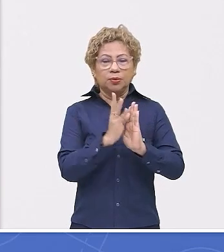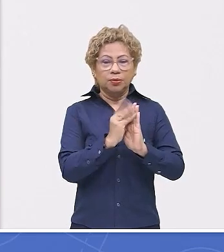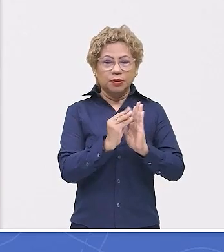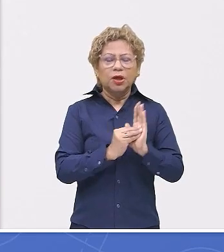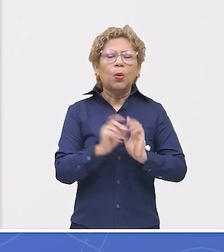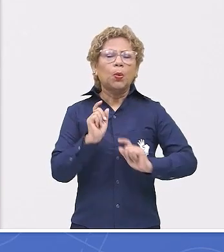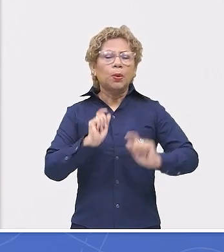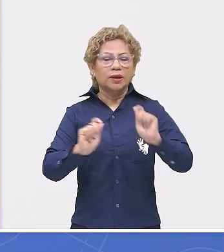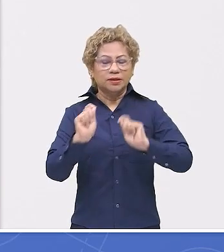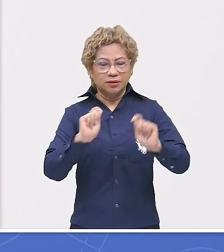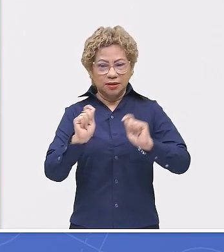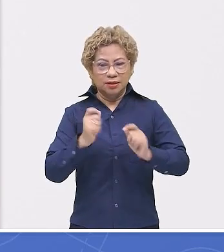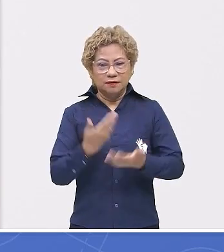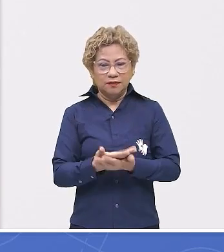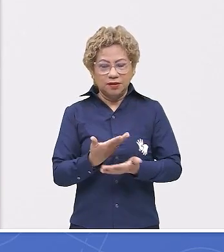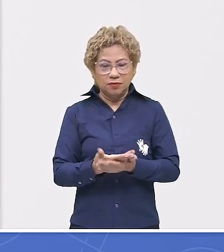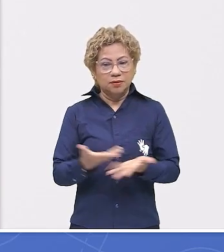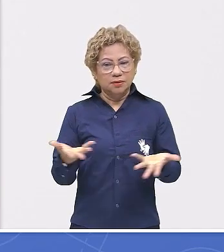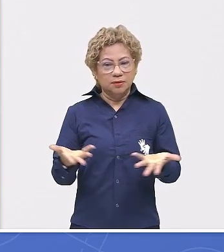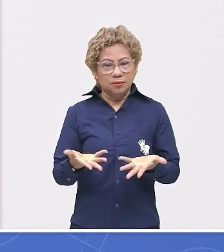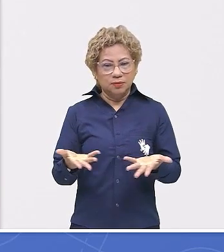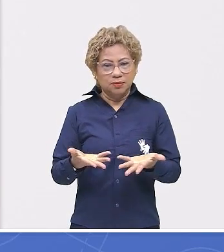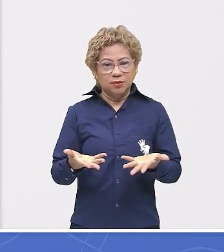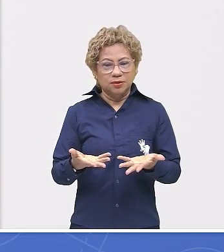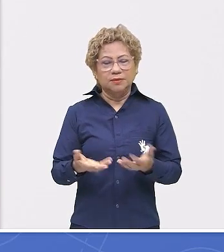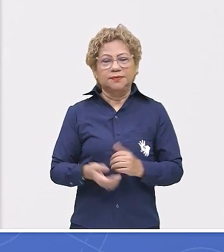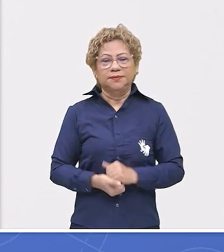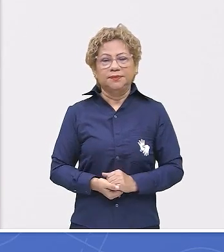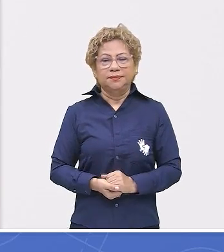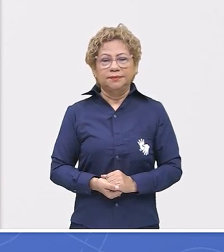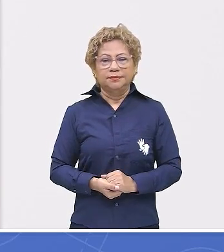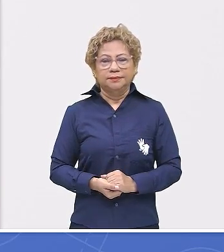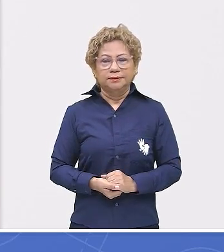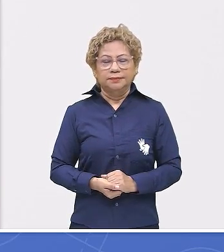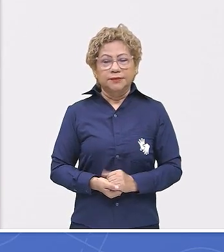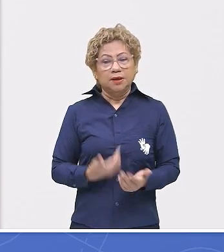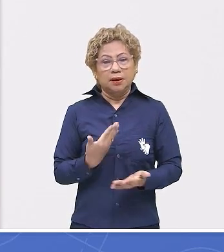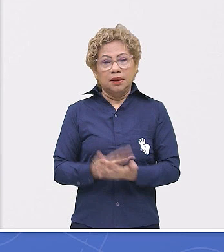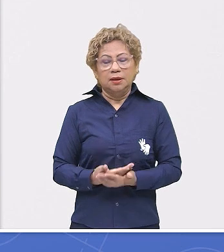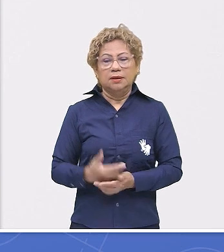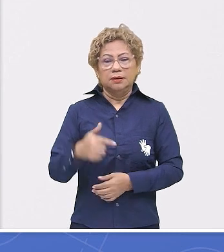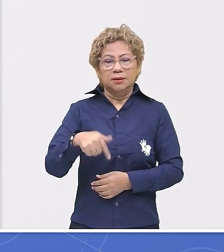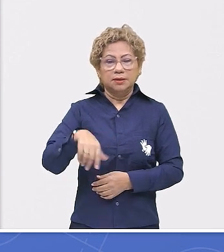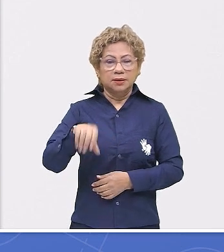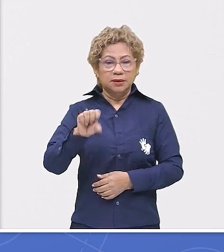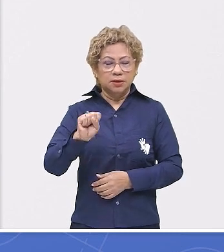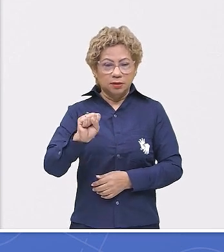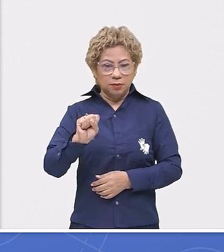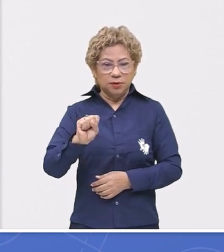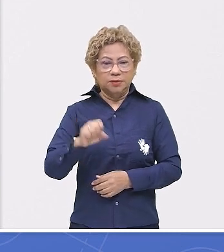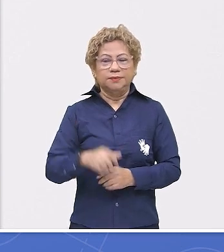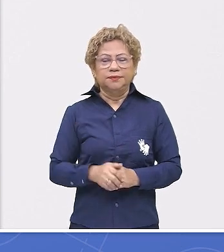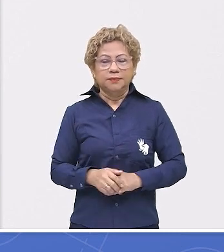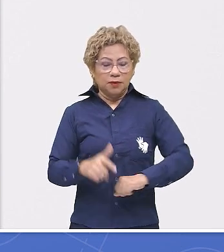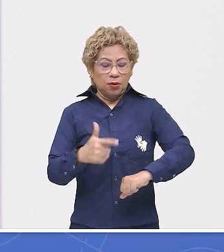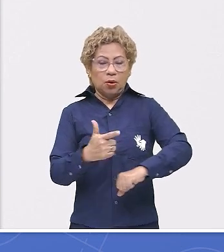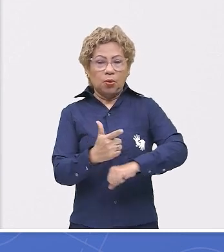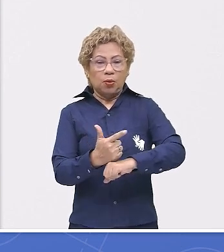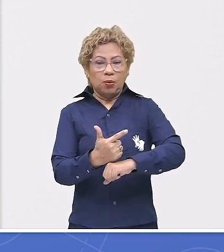estudar na aula 78 de Geografia? Olha só, vamos verificar sobre os fusos